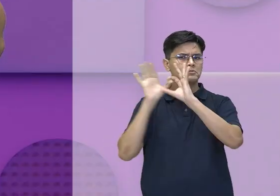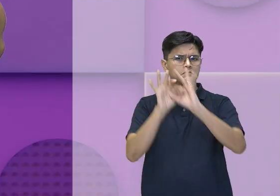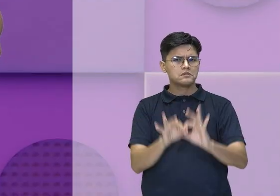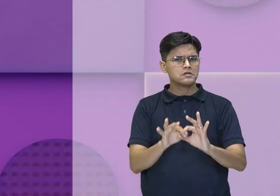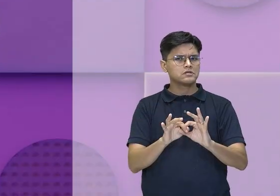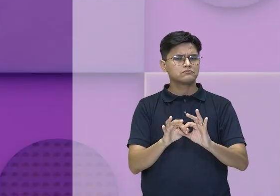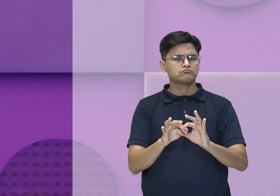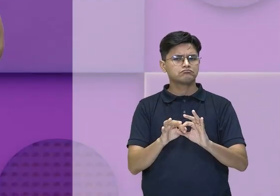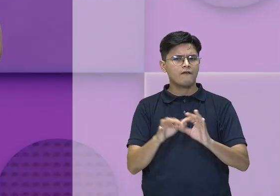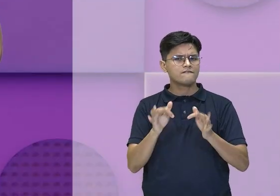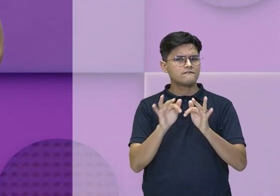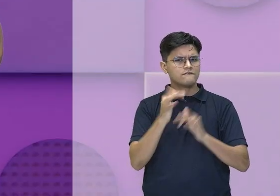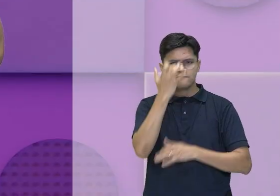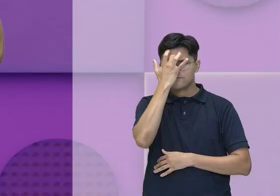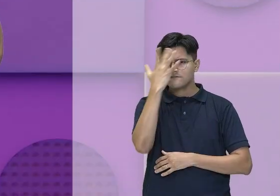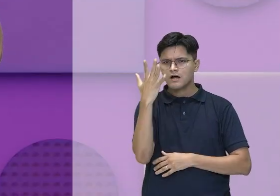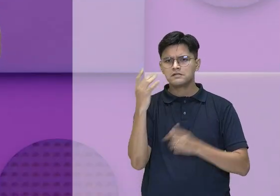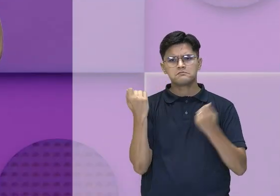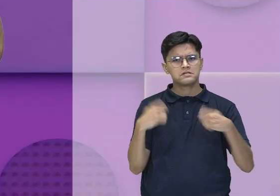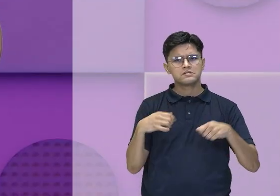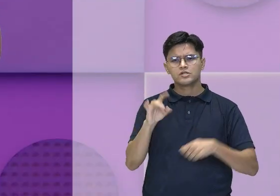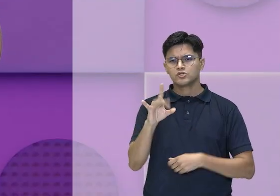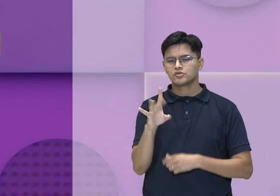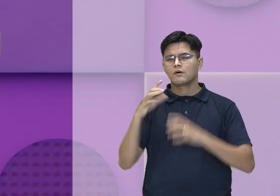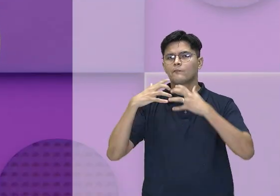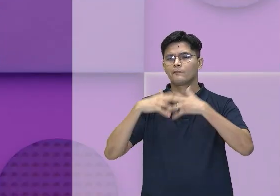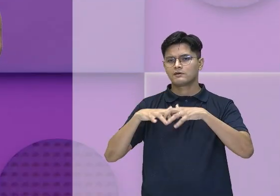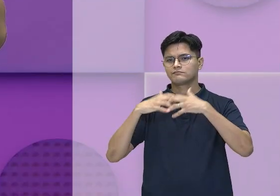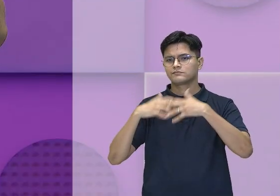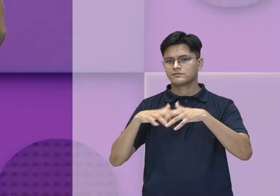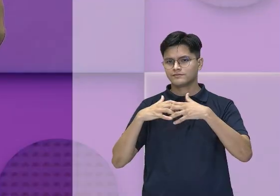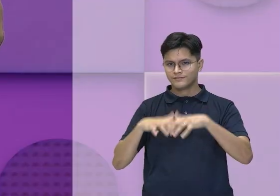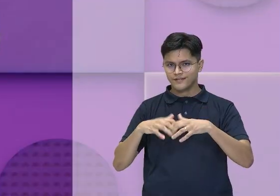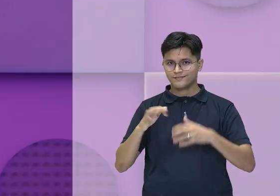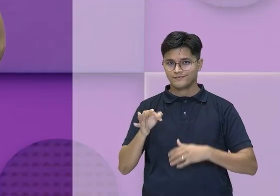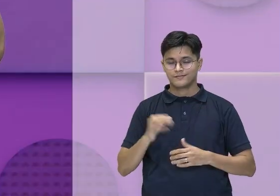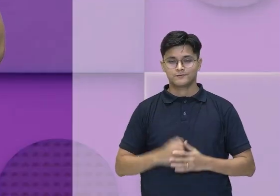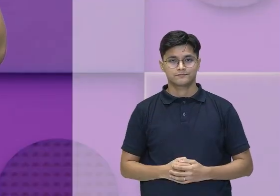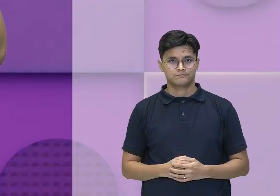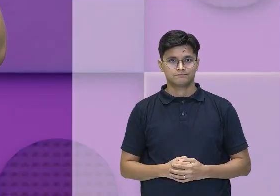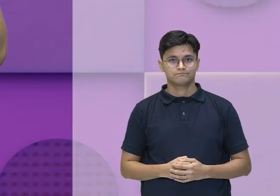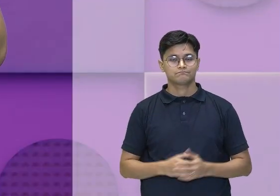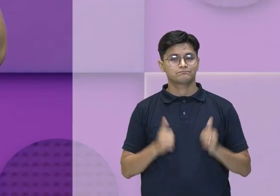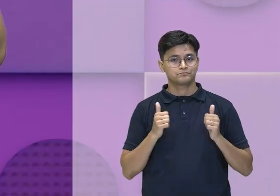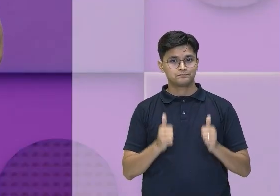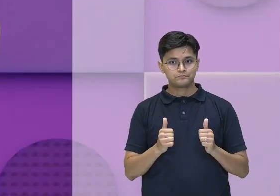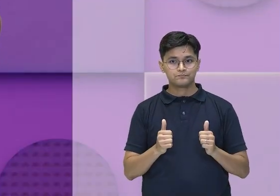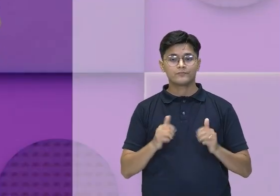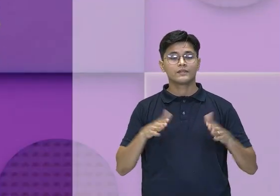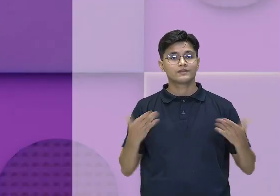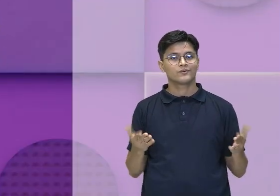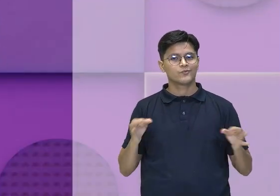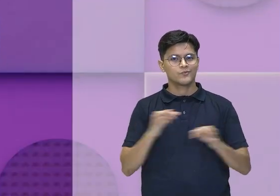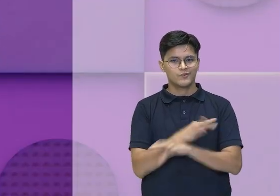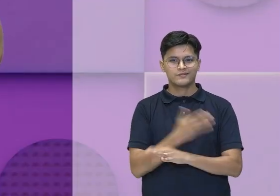você ali pensar e verificar ali direitinho o que a questão está pedindo. Beleza? Essa foi a nossa aula,